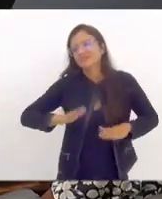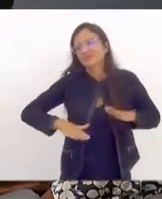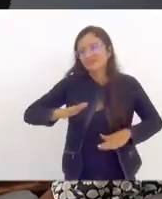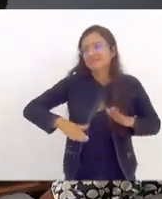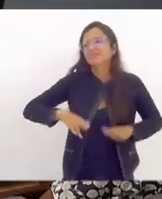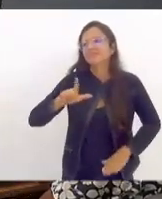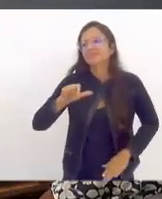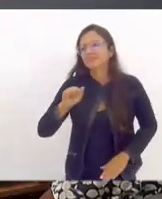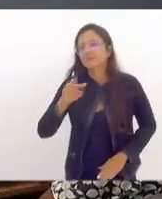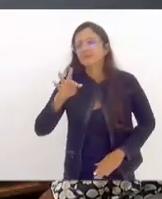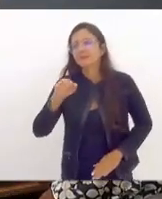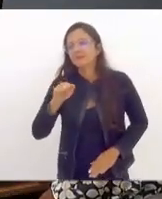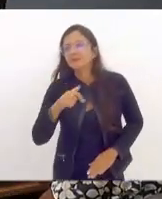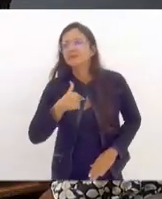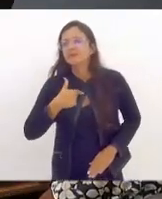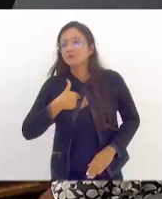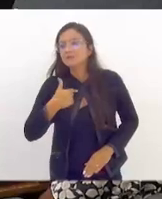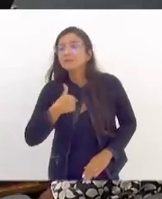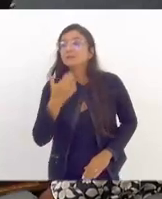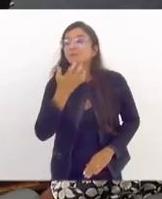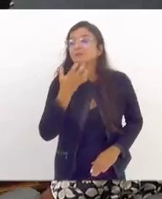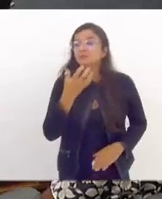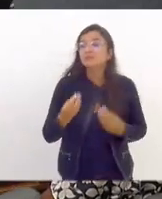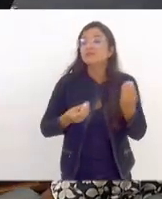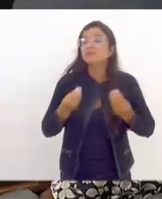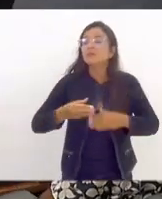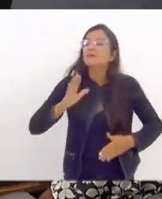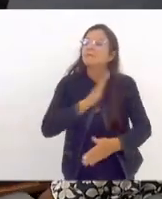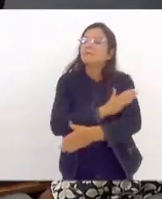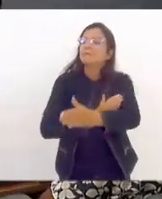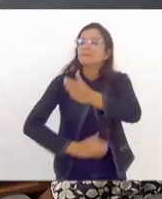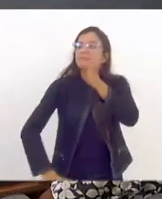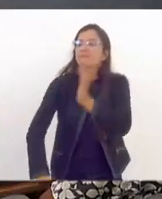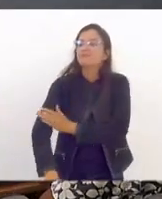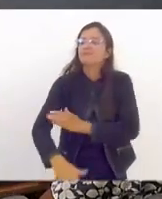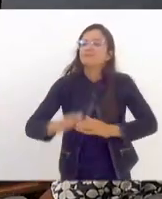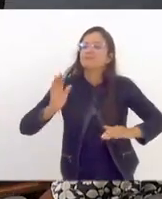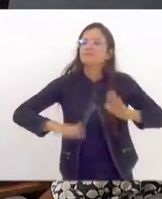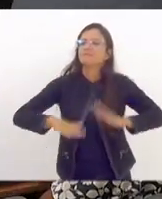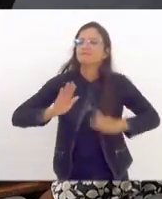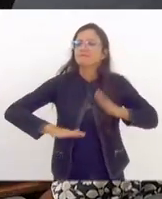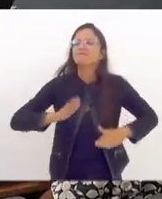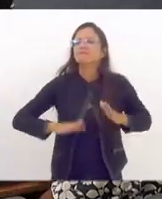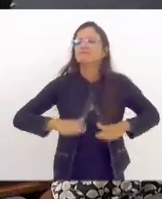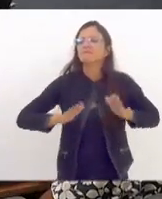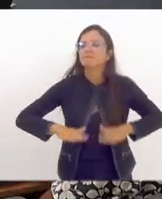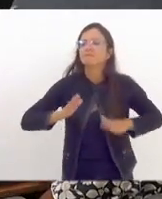lata o meu som faço no muque tão bonito